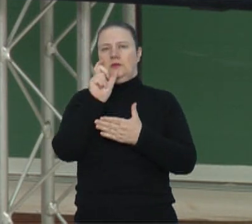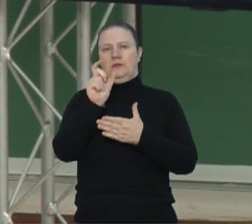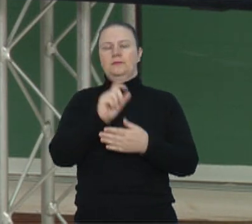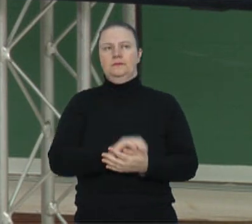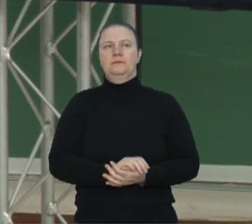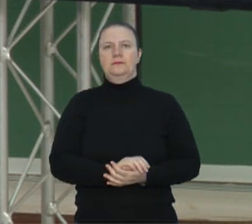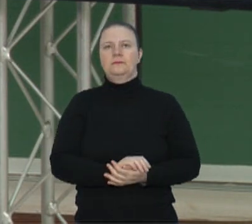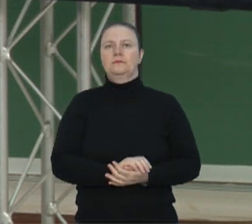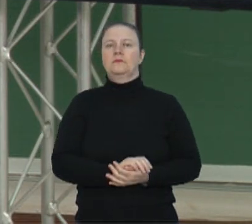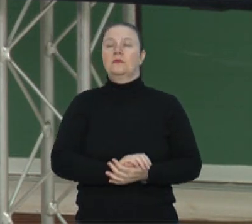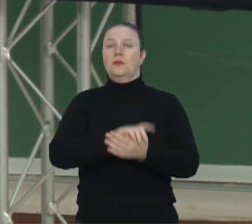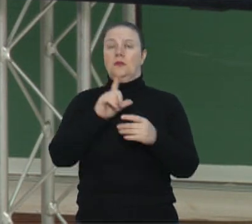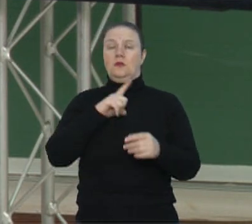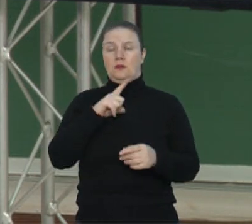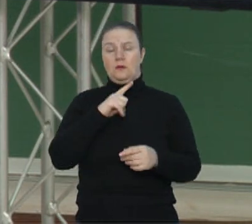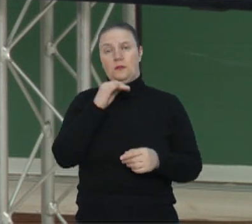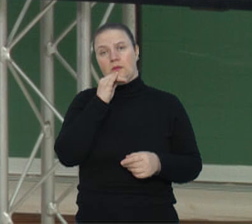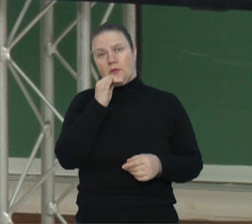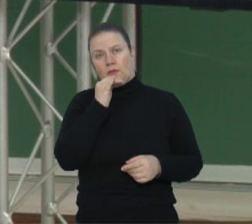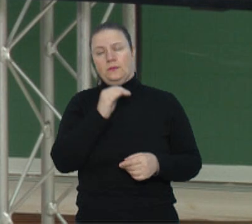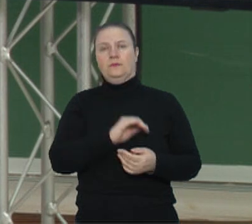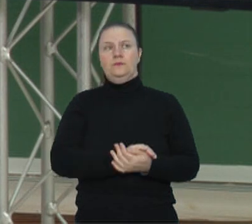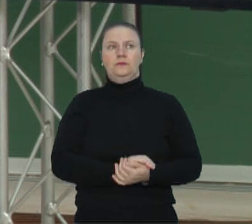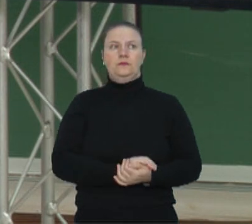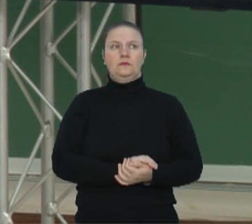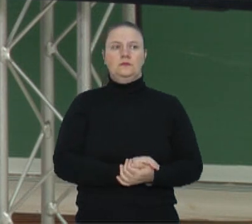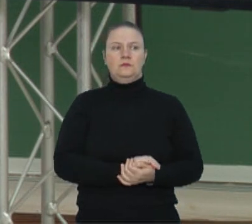sons curtos e longos. Por exemplo,